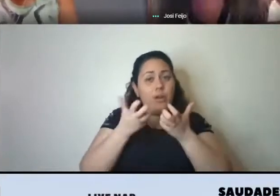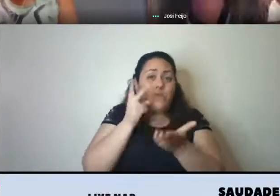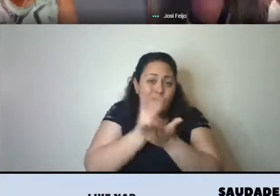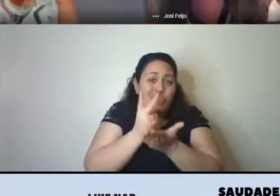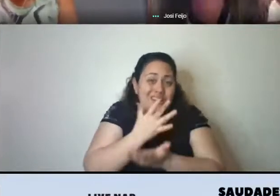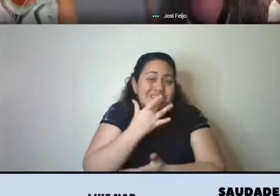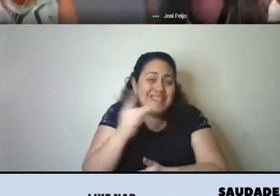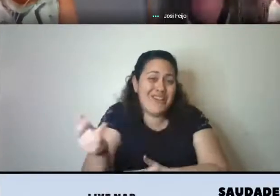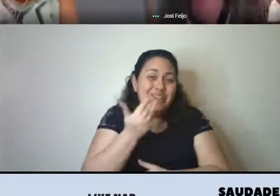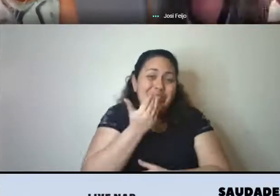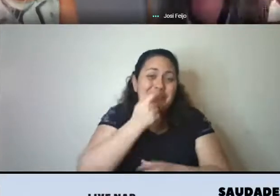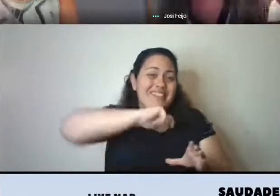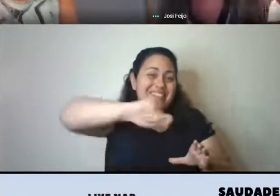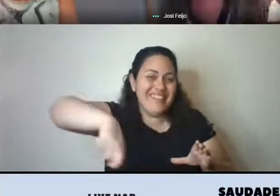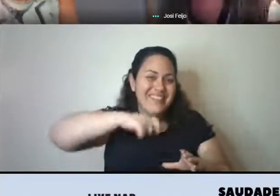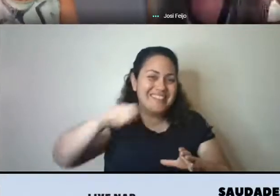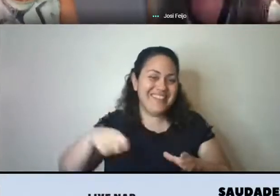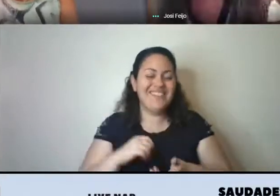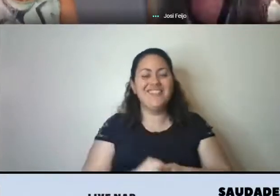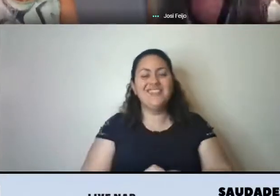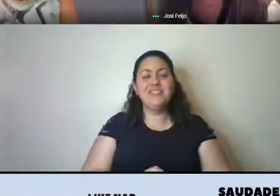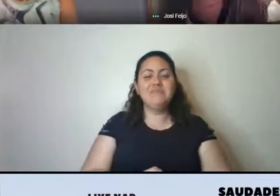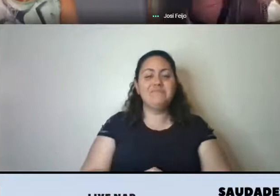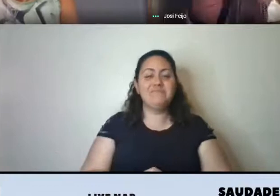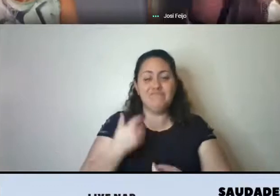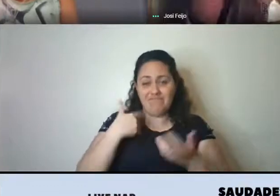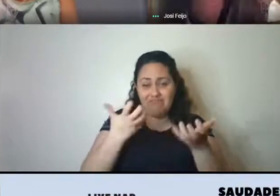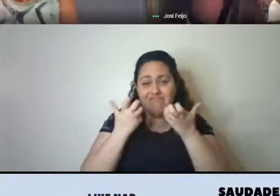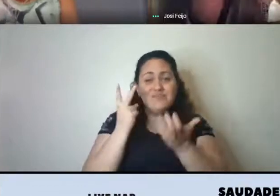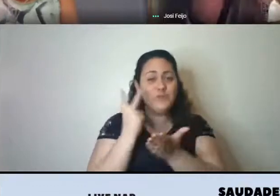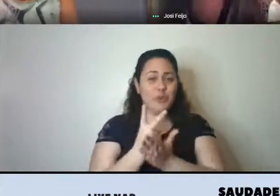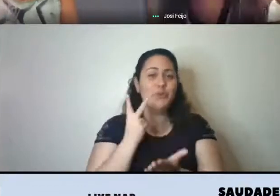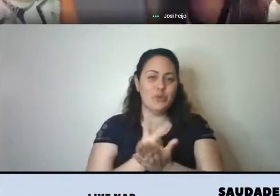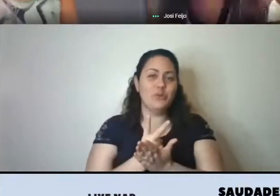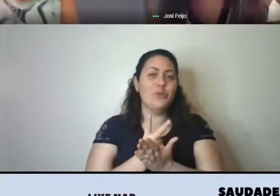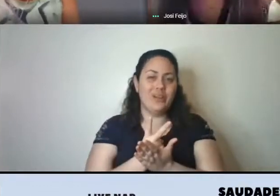comida. Eu quero continuar tendo essa